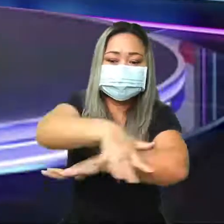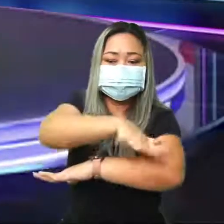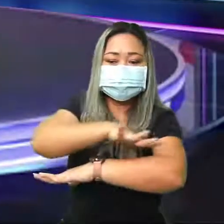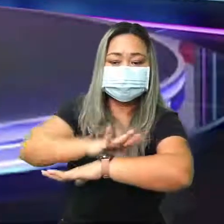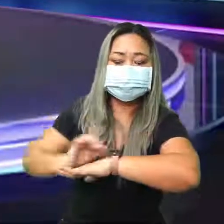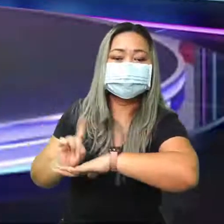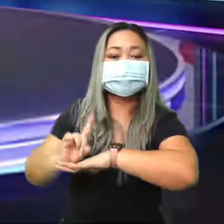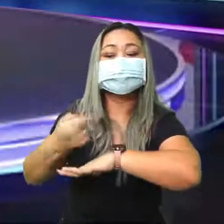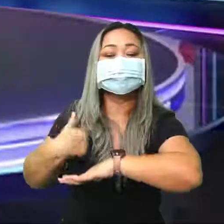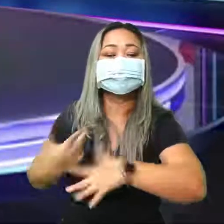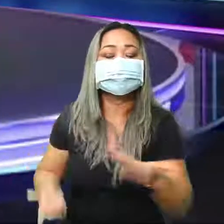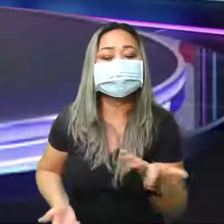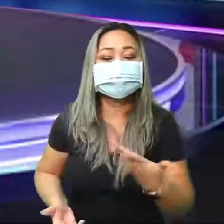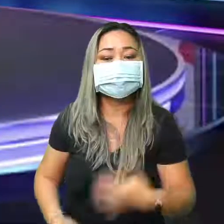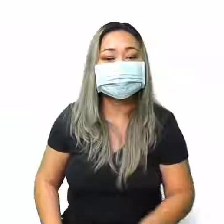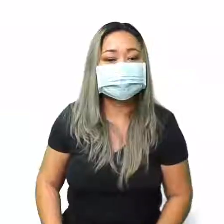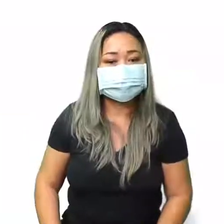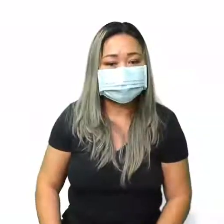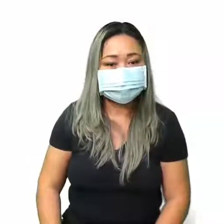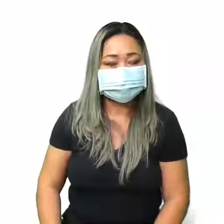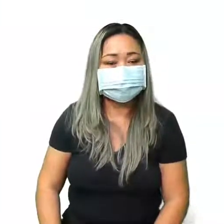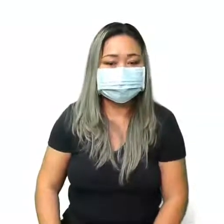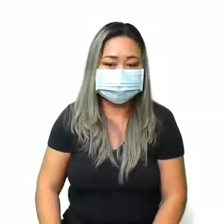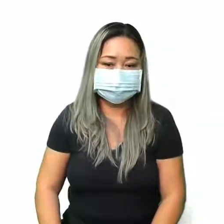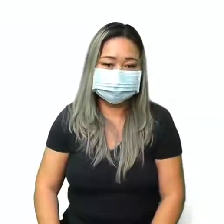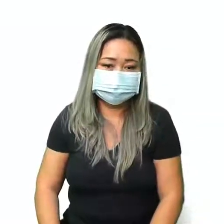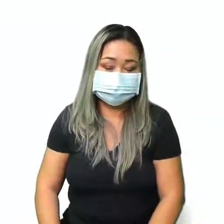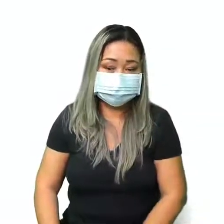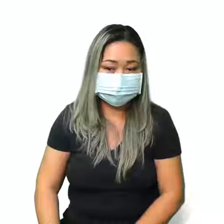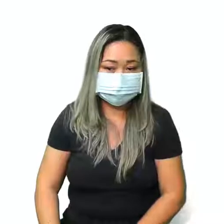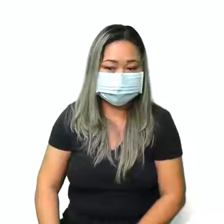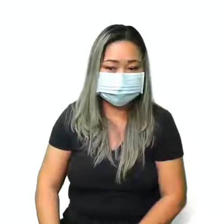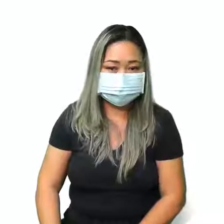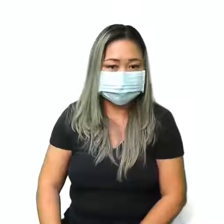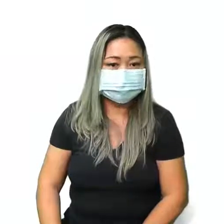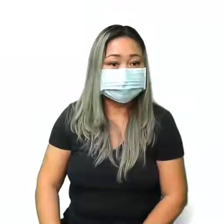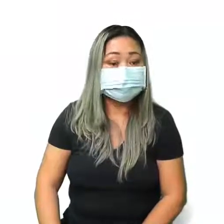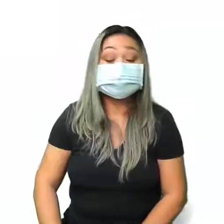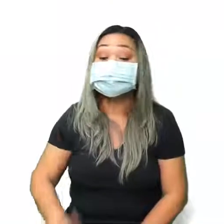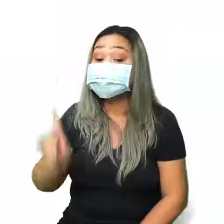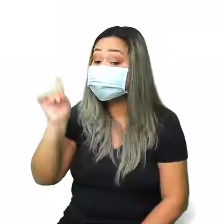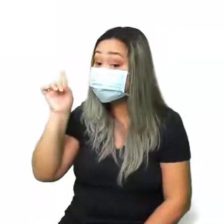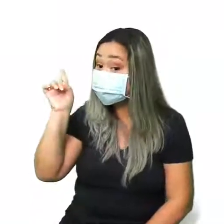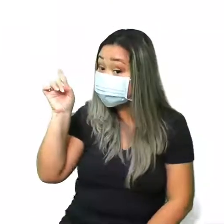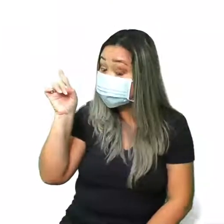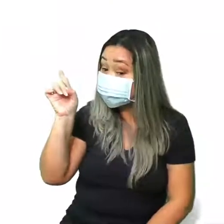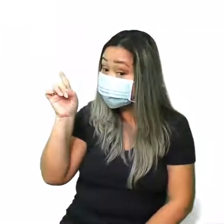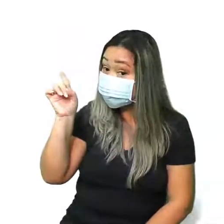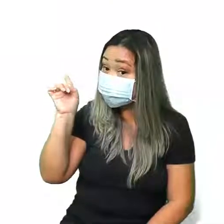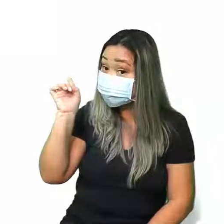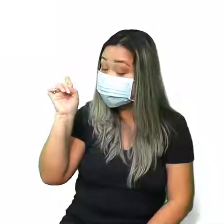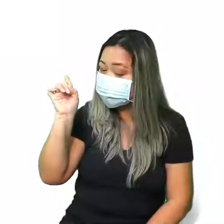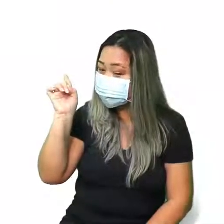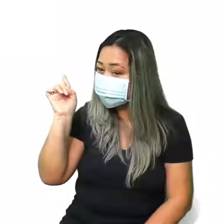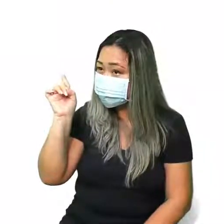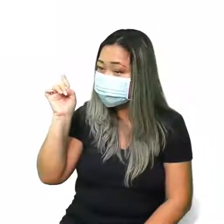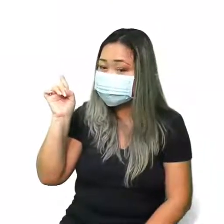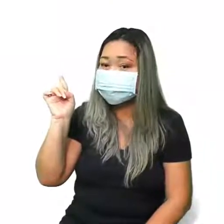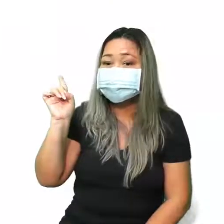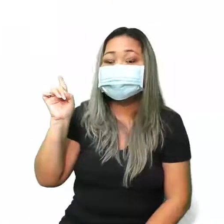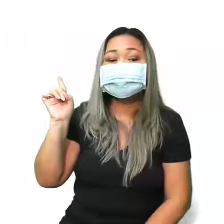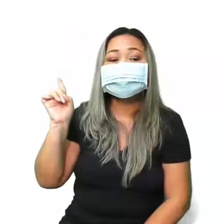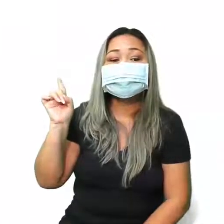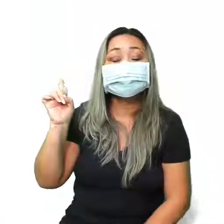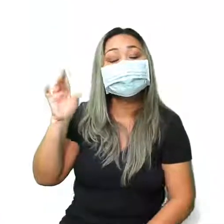Tá bom? Vamos lá para a próxima? E aqui nós temos uma questãozinha,